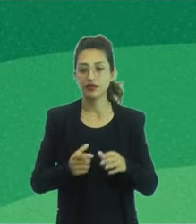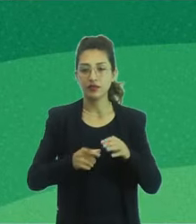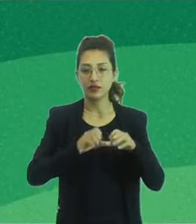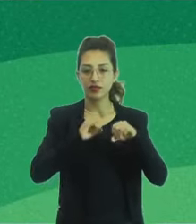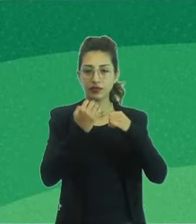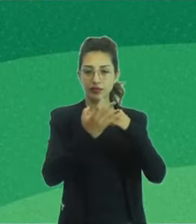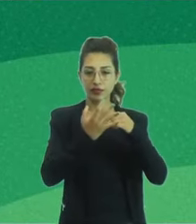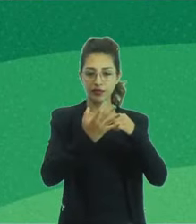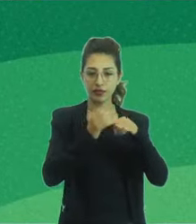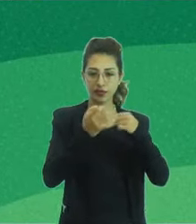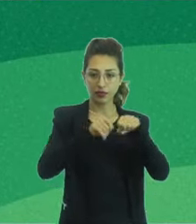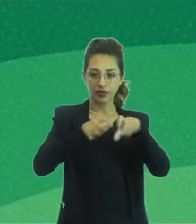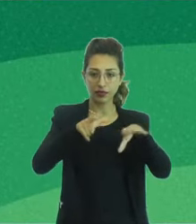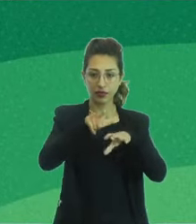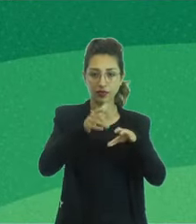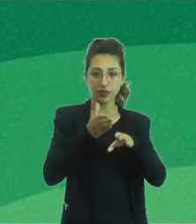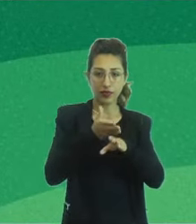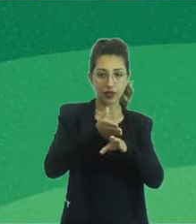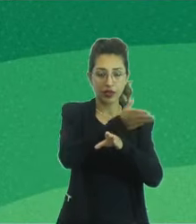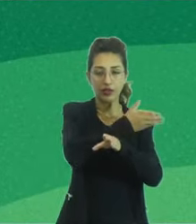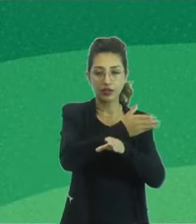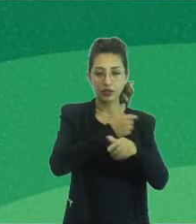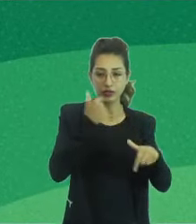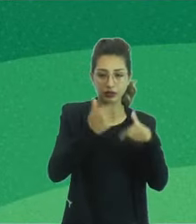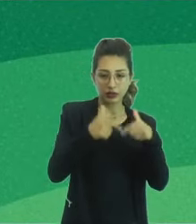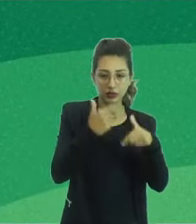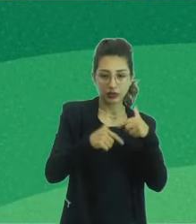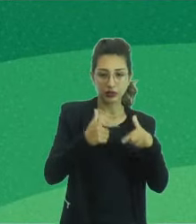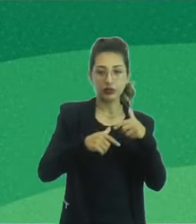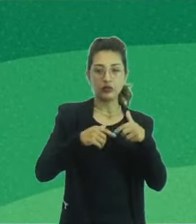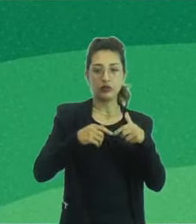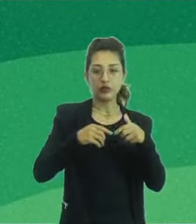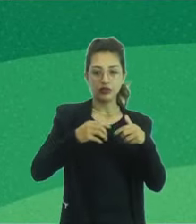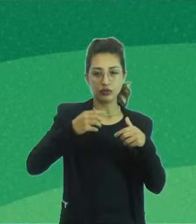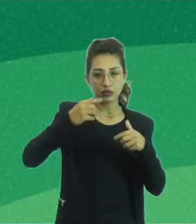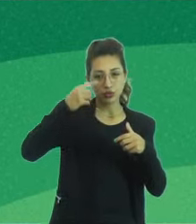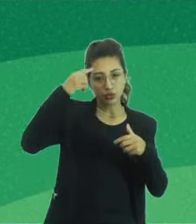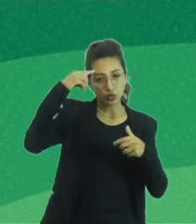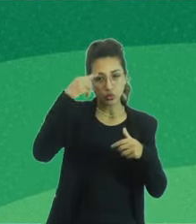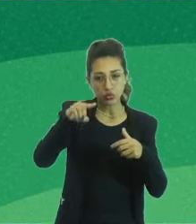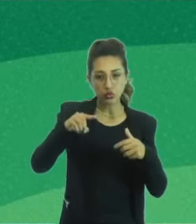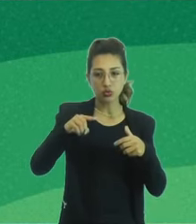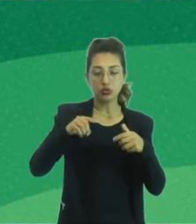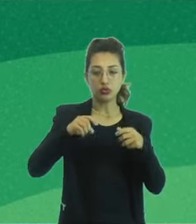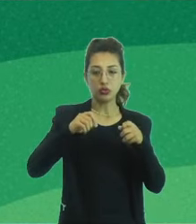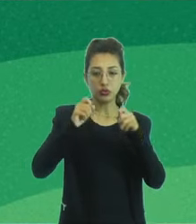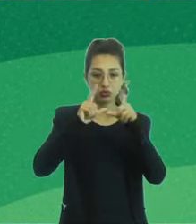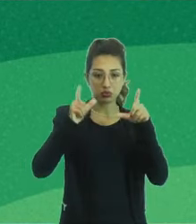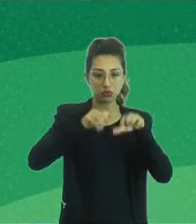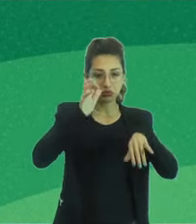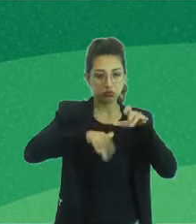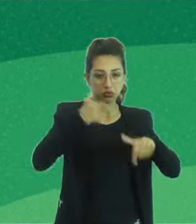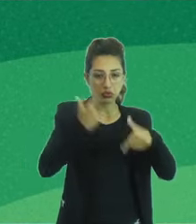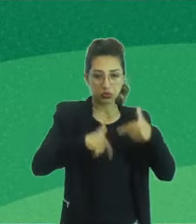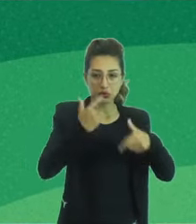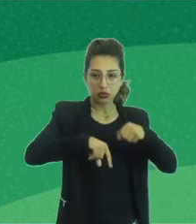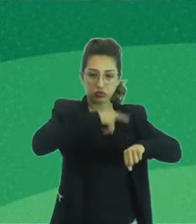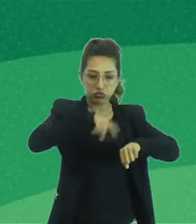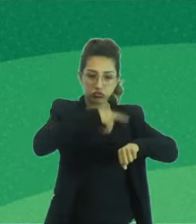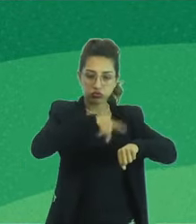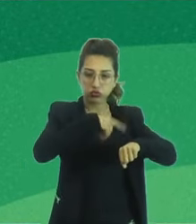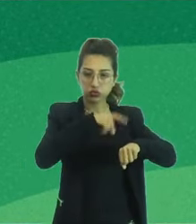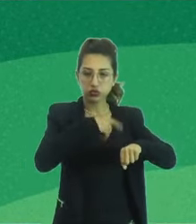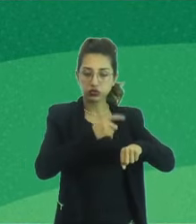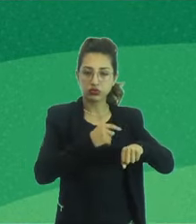o dia todo todo tempo enquanto meu olho tivesse acordado eu tava trabalhando isso não tava me fazendo bem